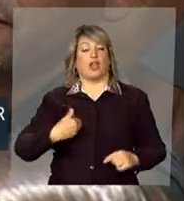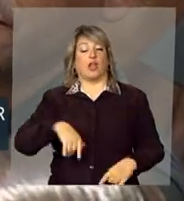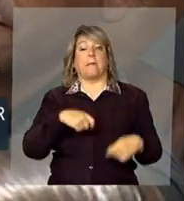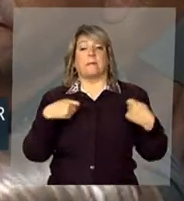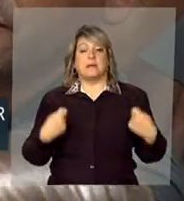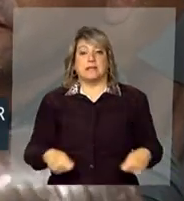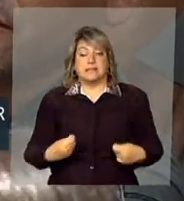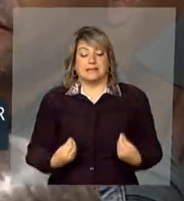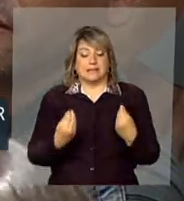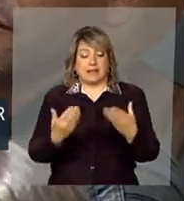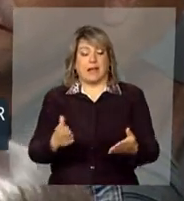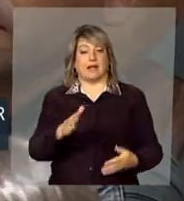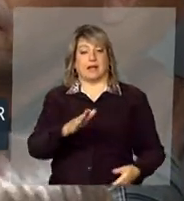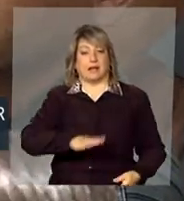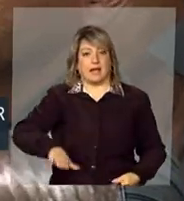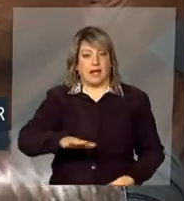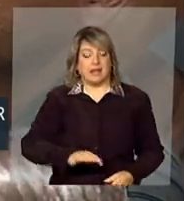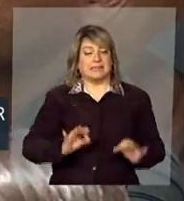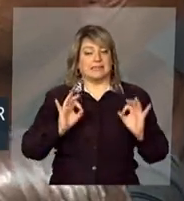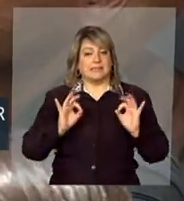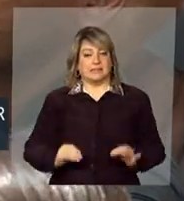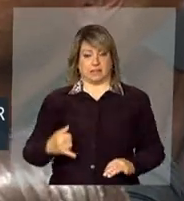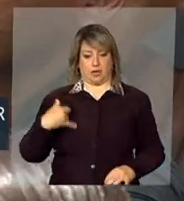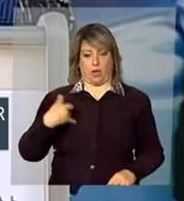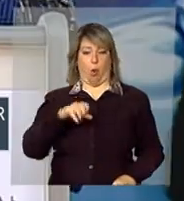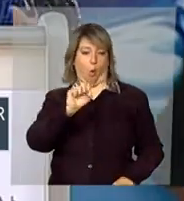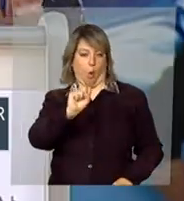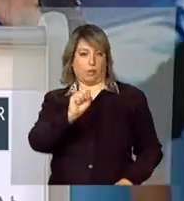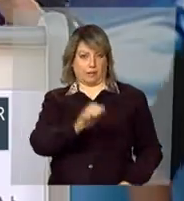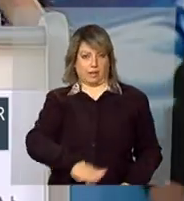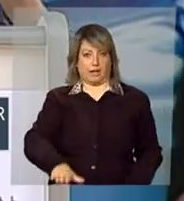certeza que uma criança de 8 anos no Brasil saiba